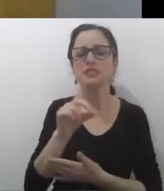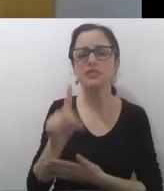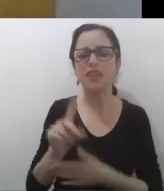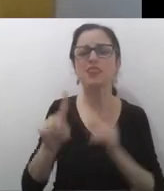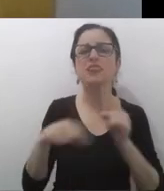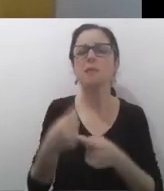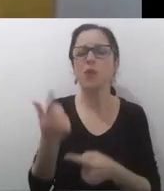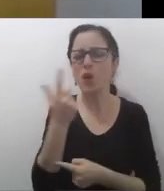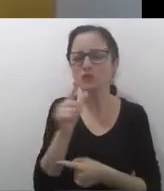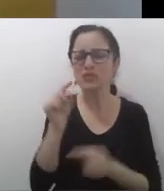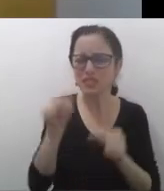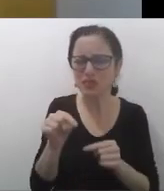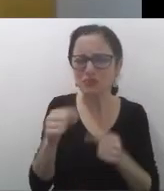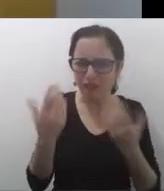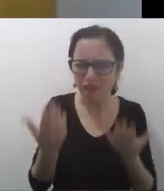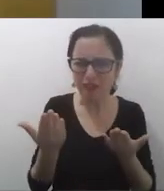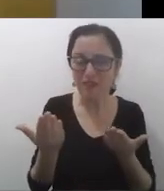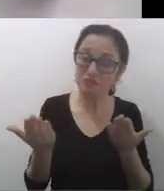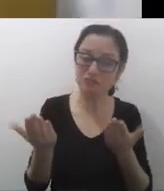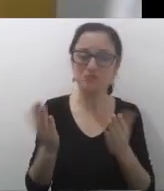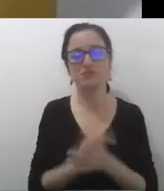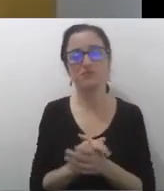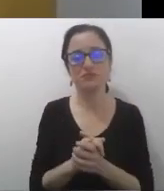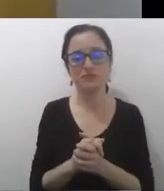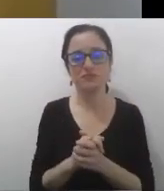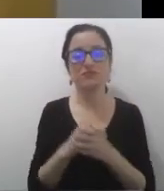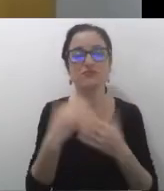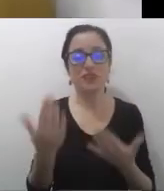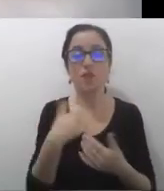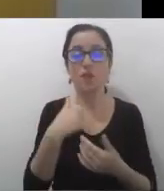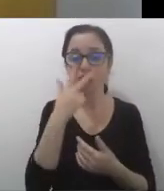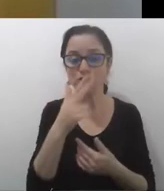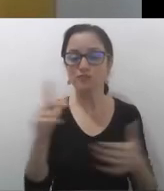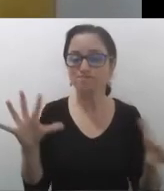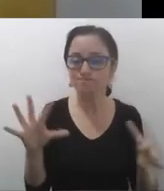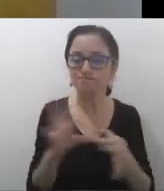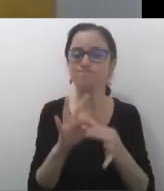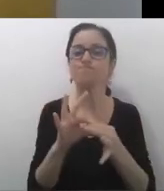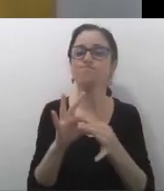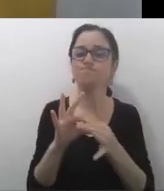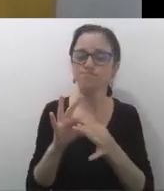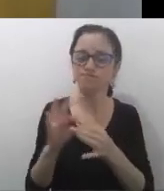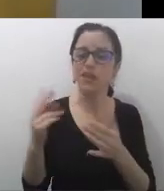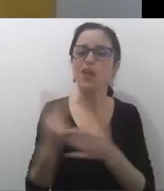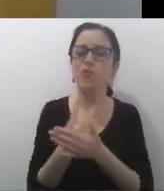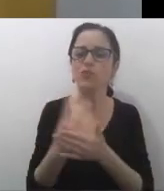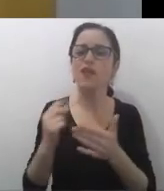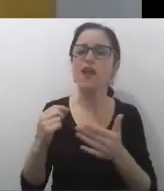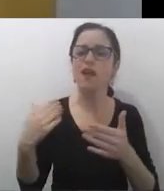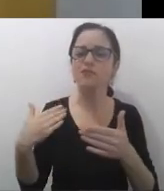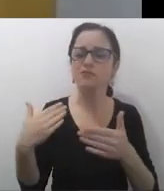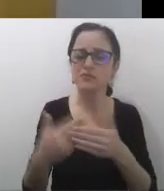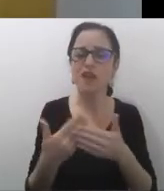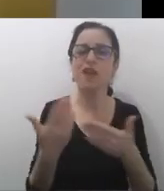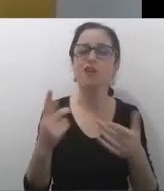escola de design depois conseguiu isso, né? Então, eu acho que esse entrelaçamento que